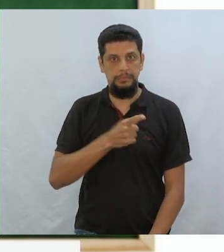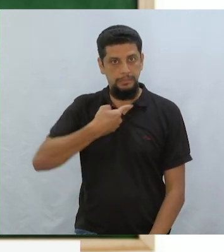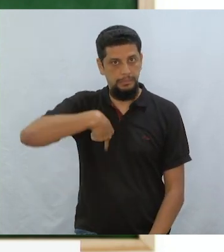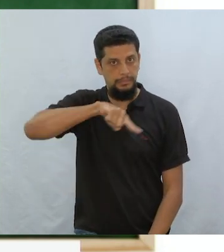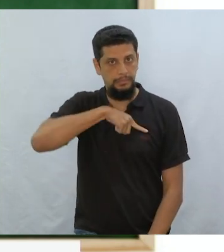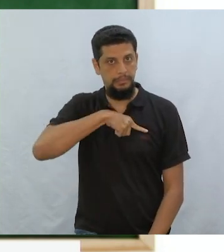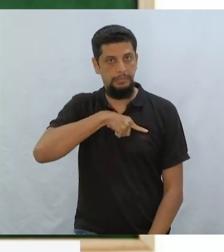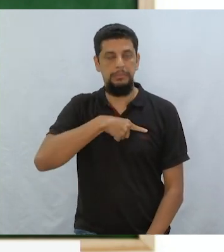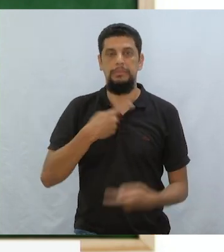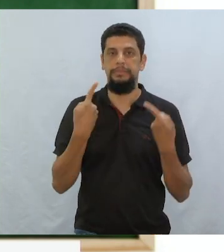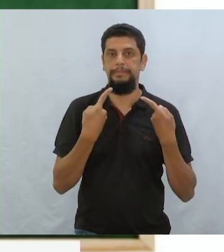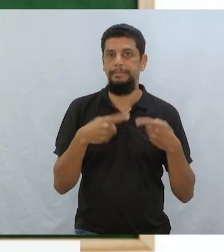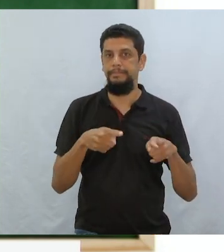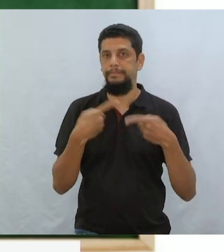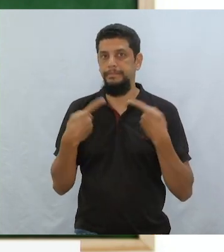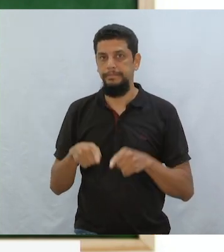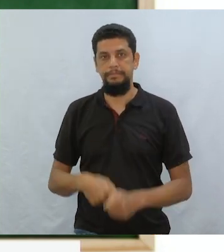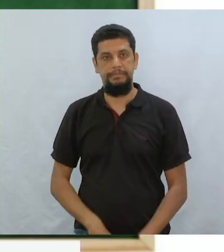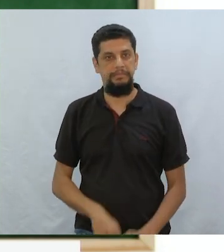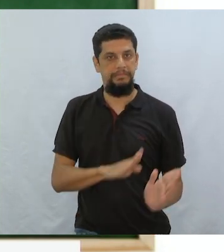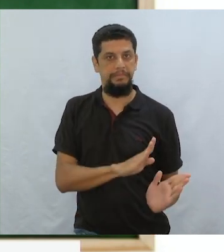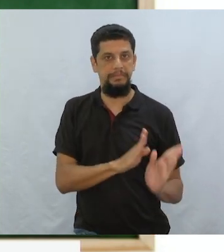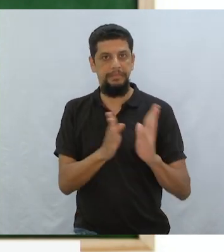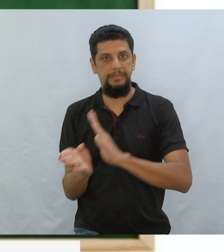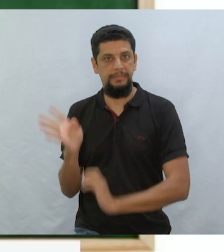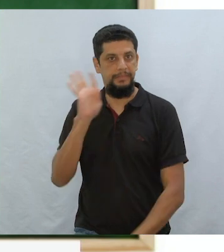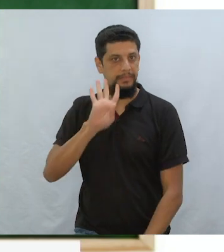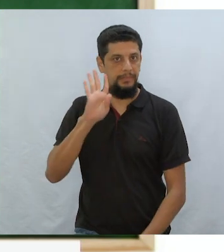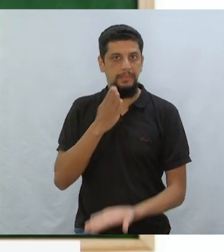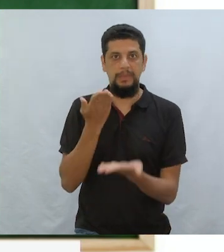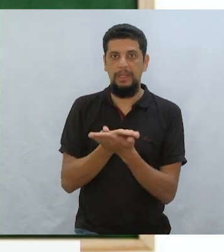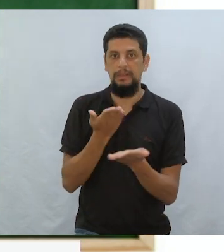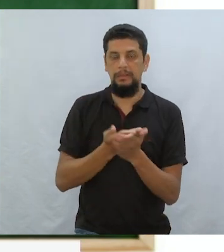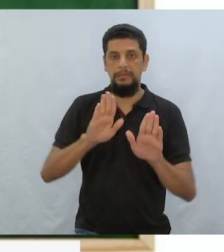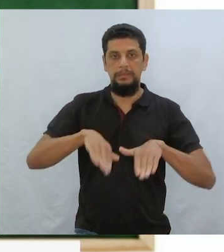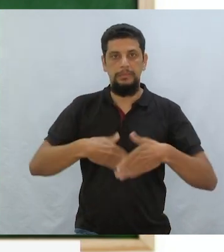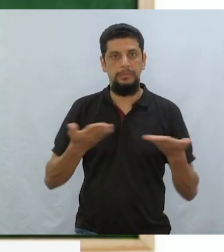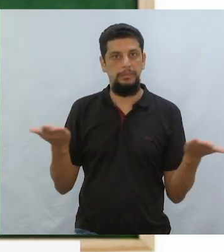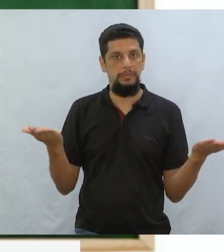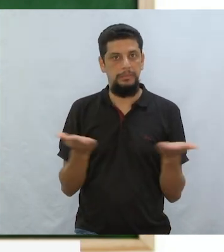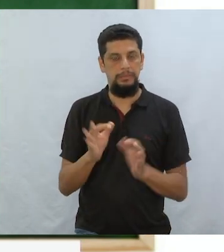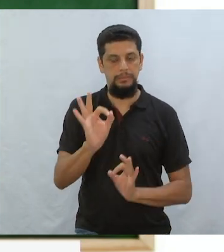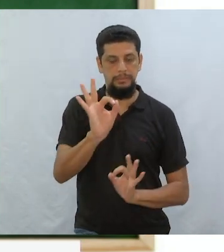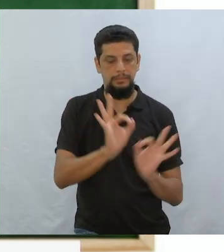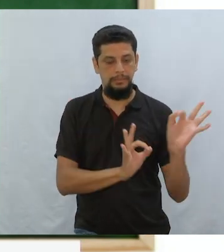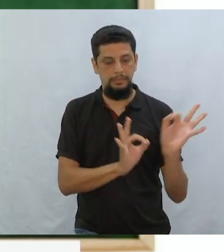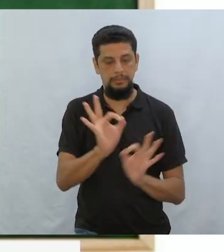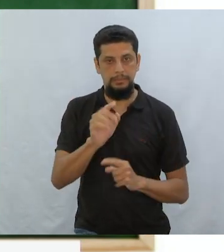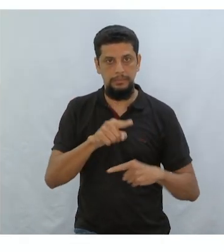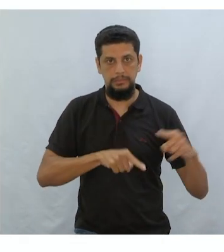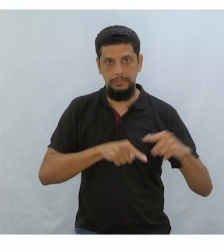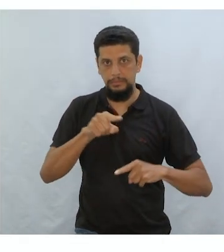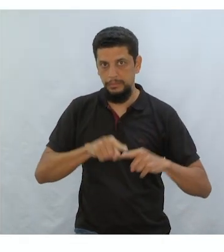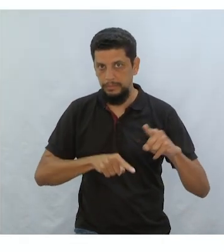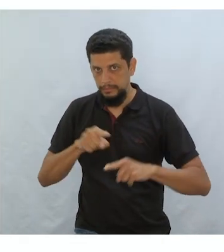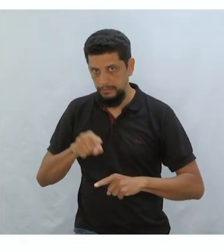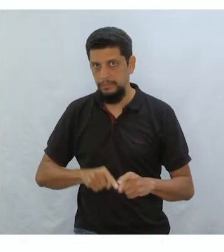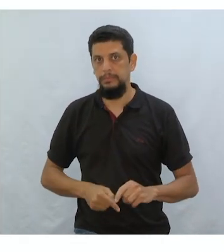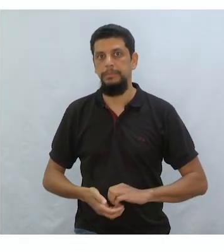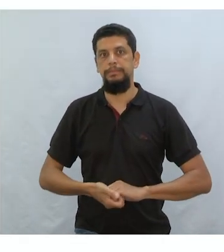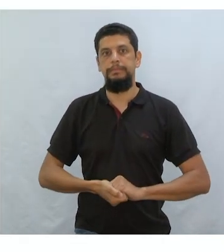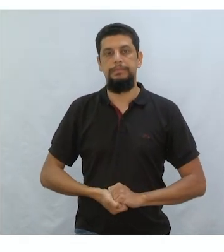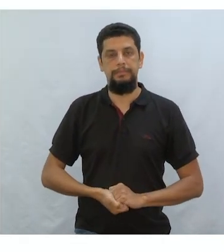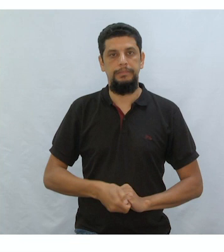nossos desafios. Fios, aquela parte mais legal da nossa aula. Então, agora vamos organizar os nossos